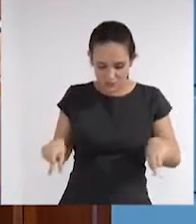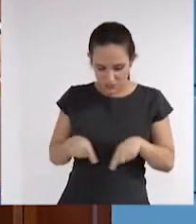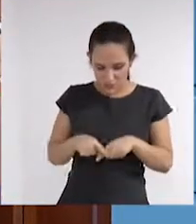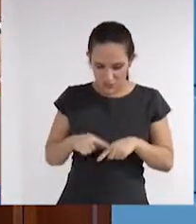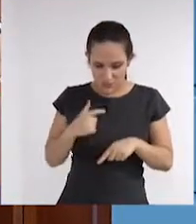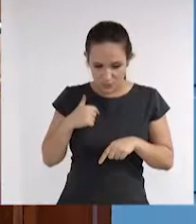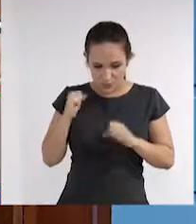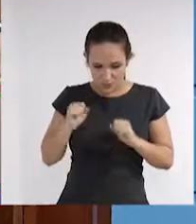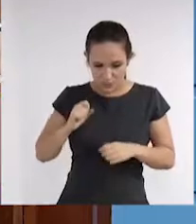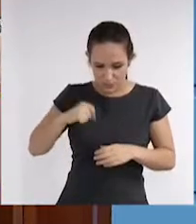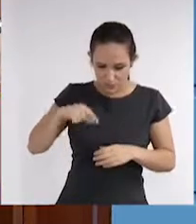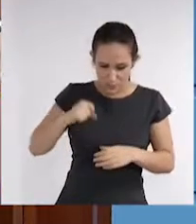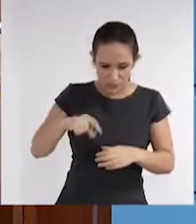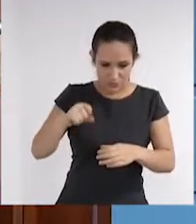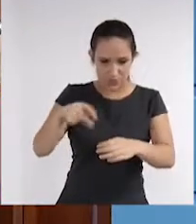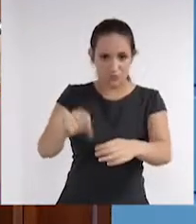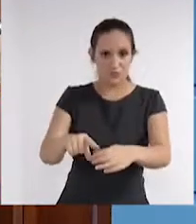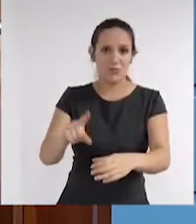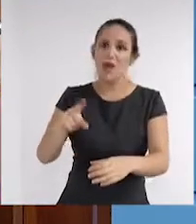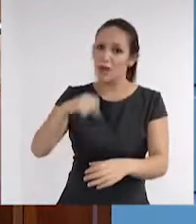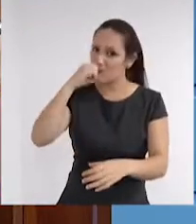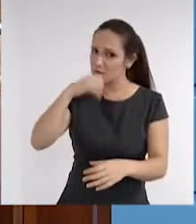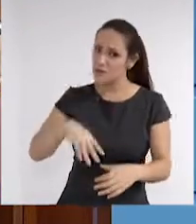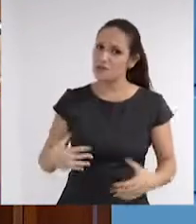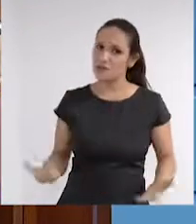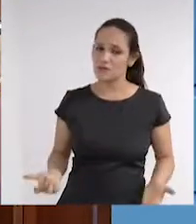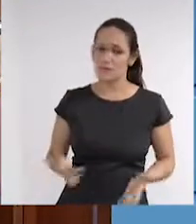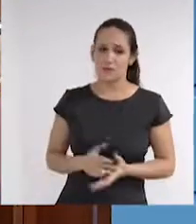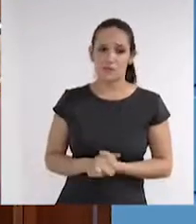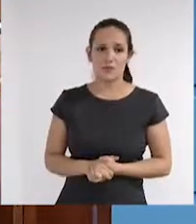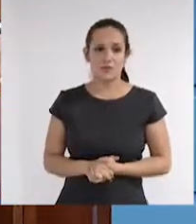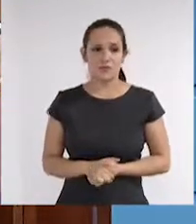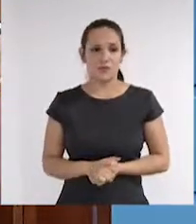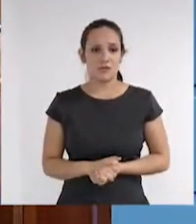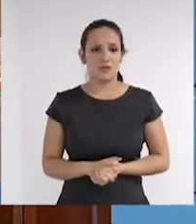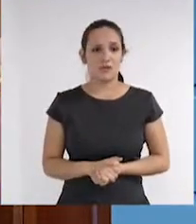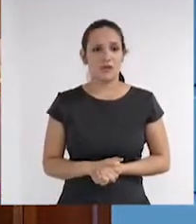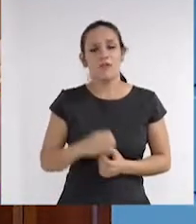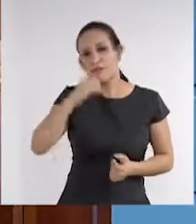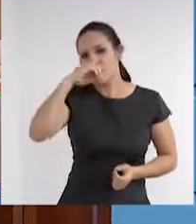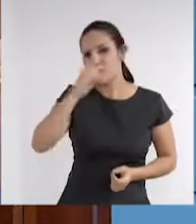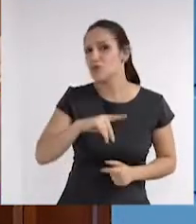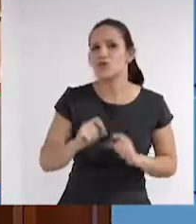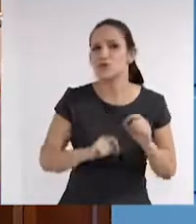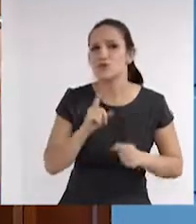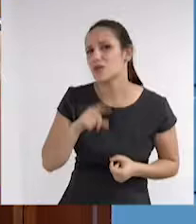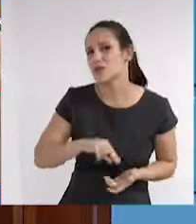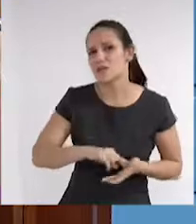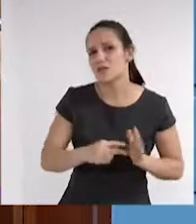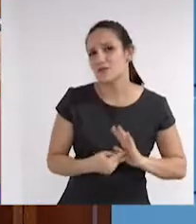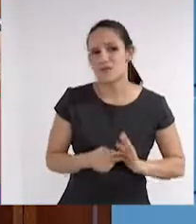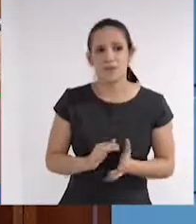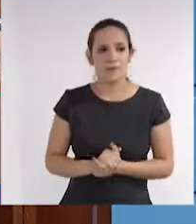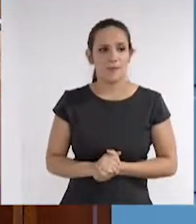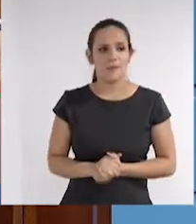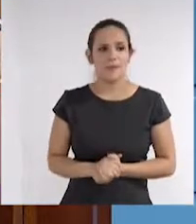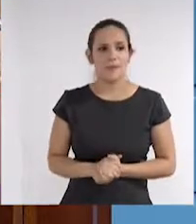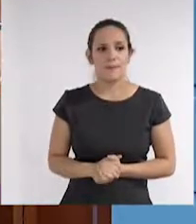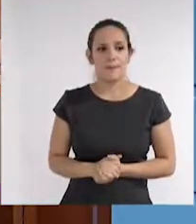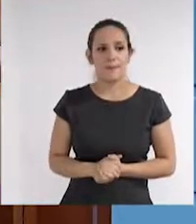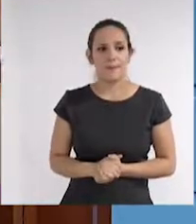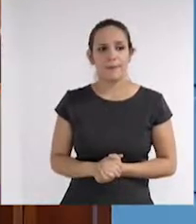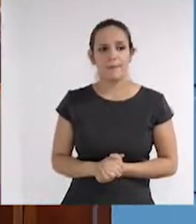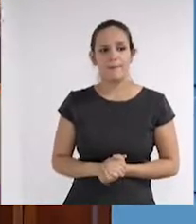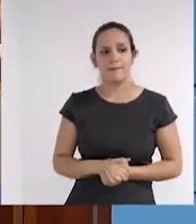plantar, colher e sustentar sua família, é uma violência. A violência, ela se dá